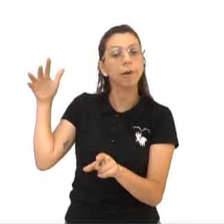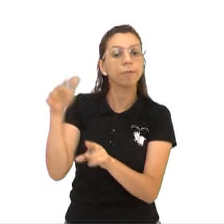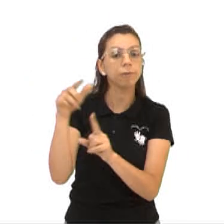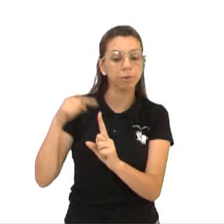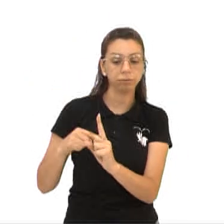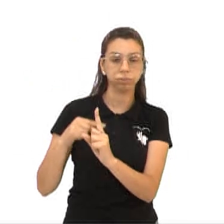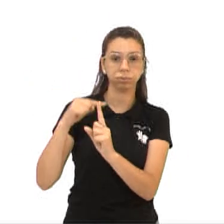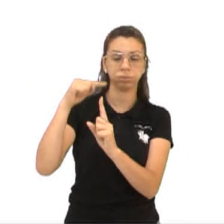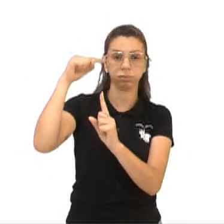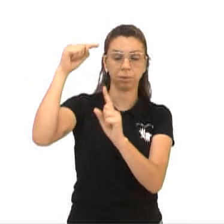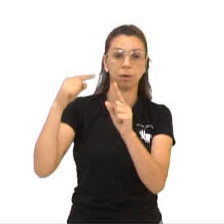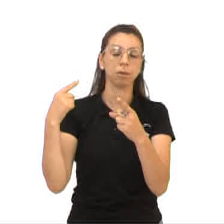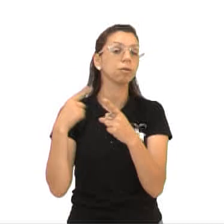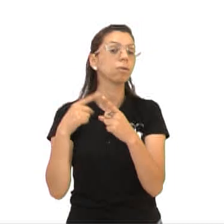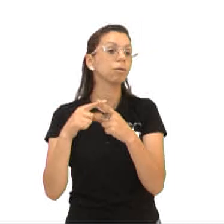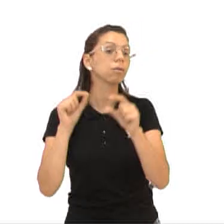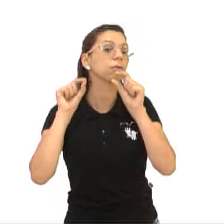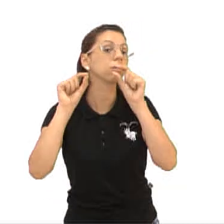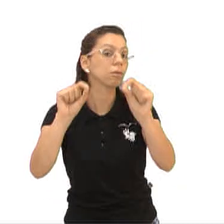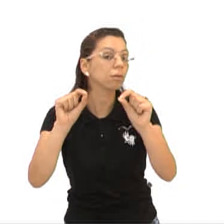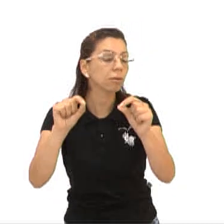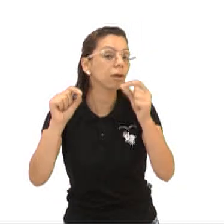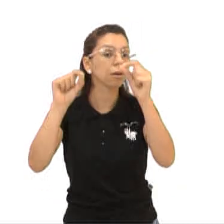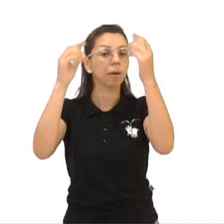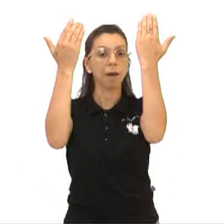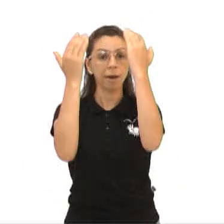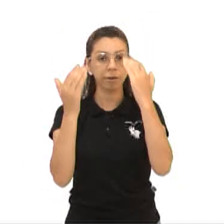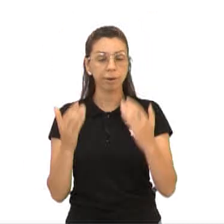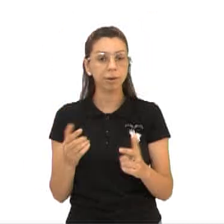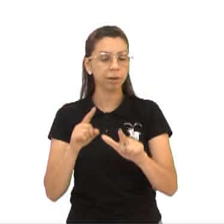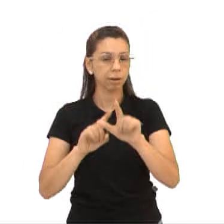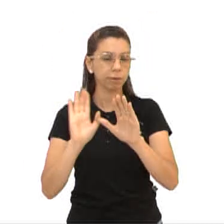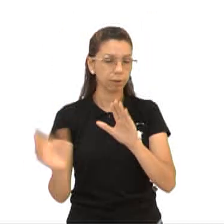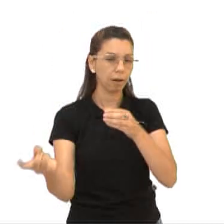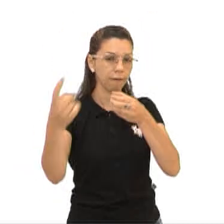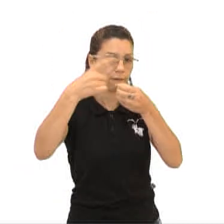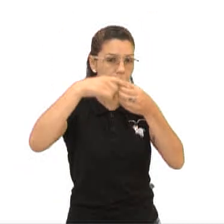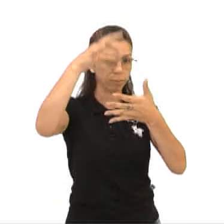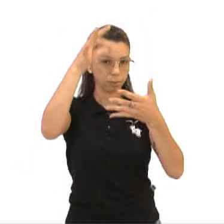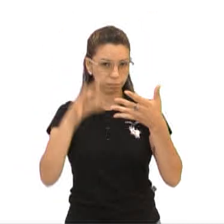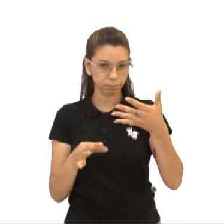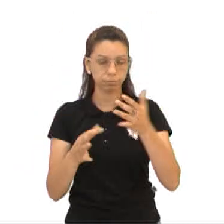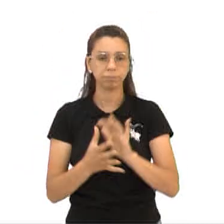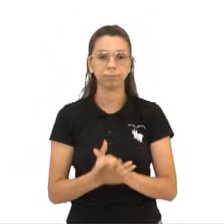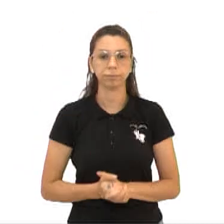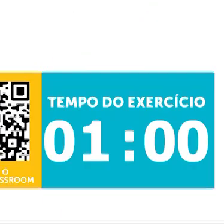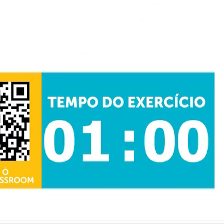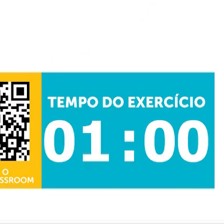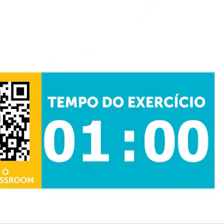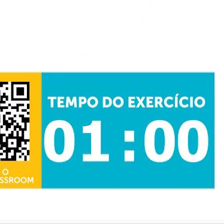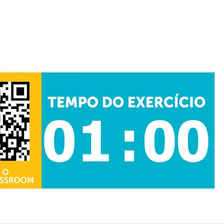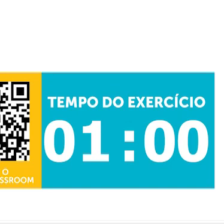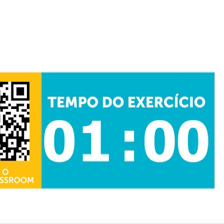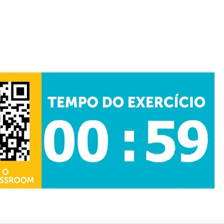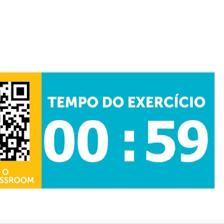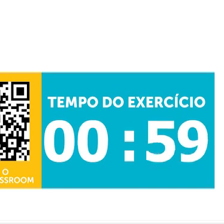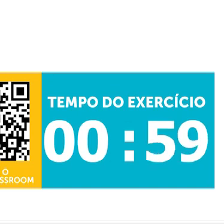por meio da emissão de. Analise as alternativas e nós voltamos já com a solução.